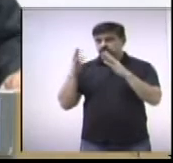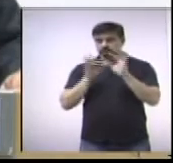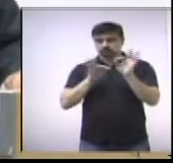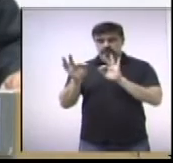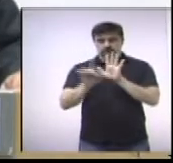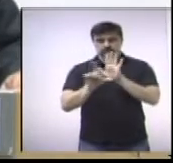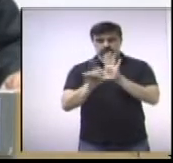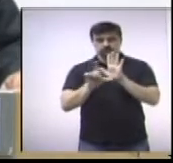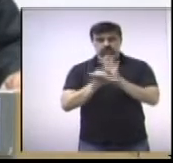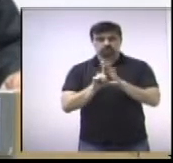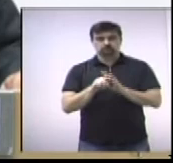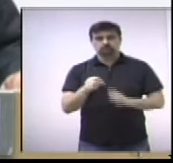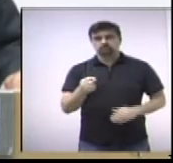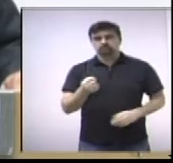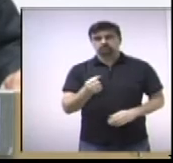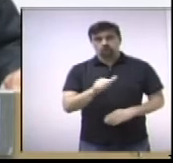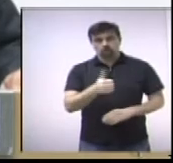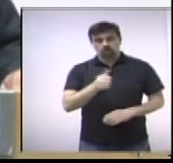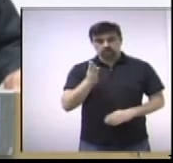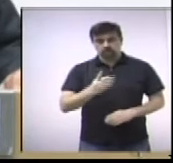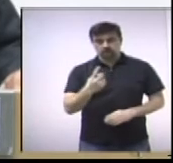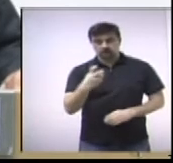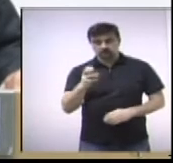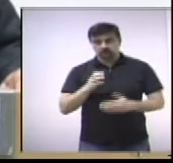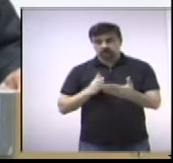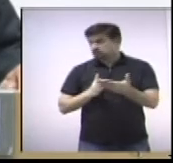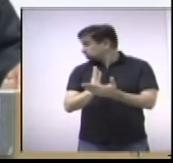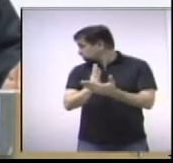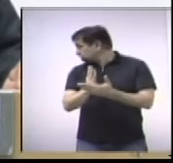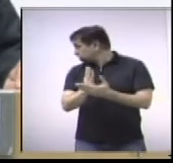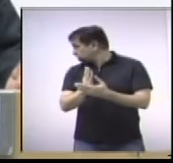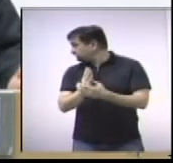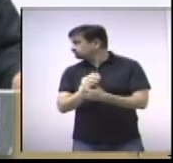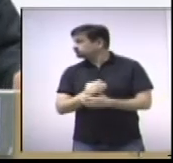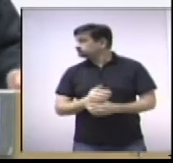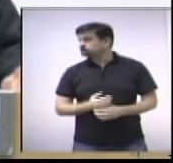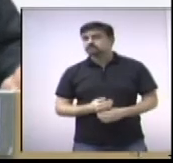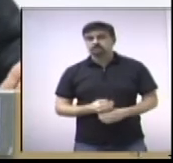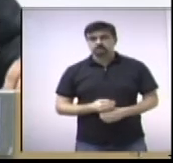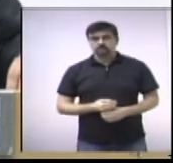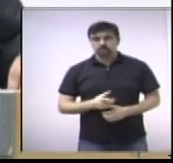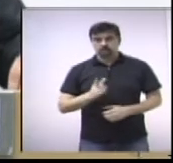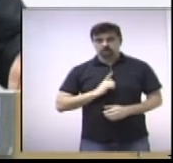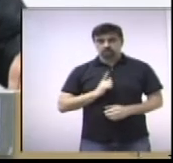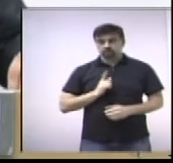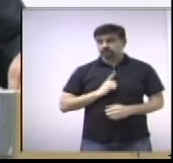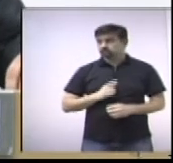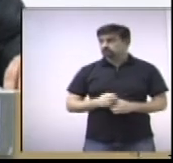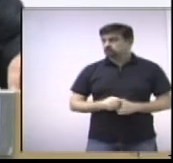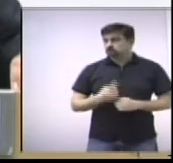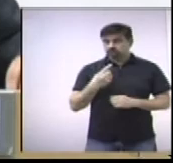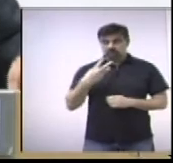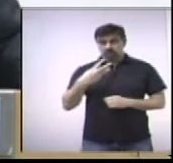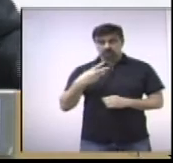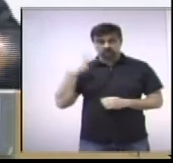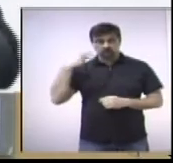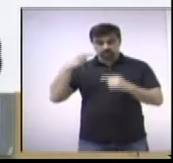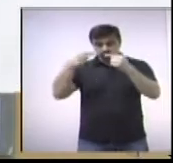Projeto de lei número 11/15 foi aprovado por 13 votos favoráveis, com a ausência do vereador Zé